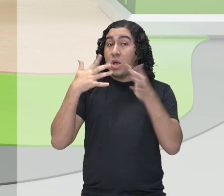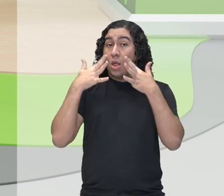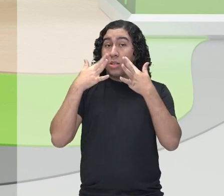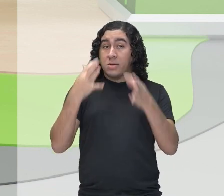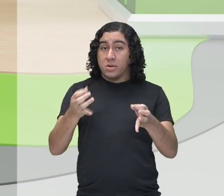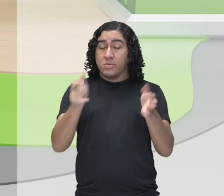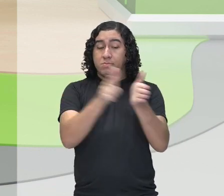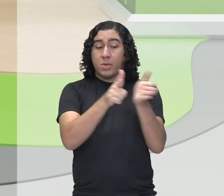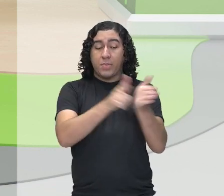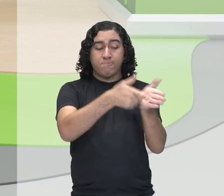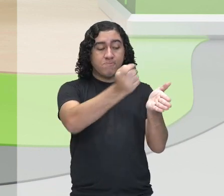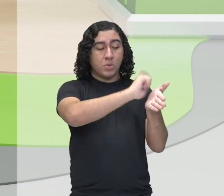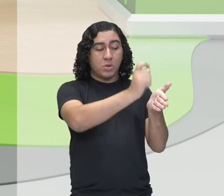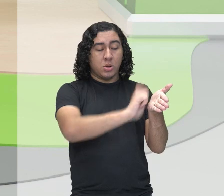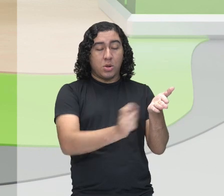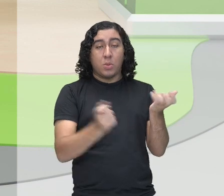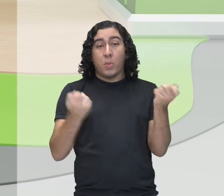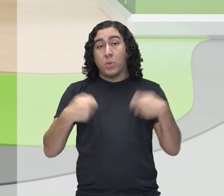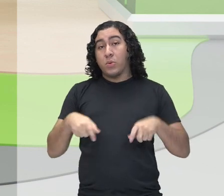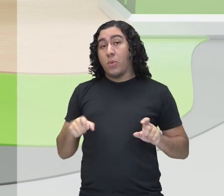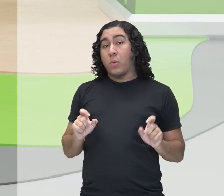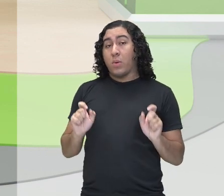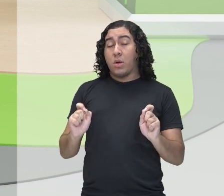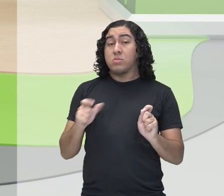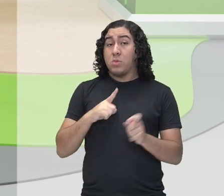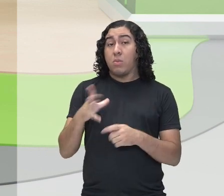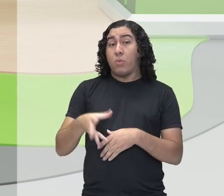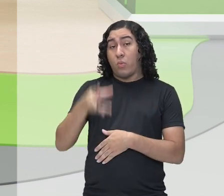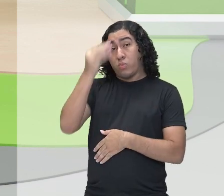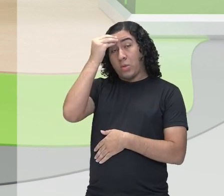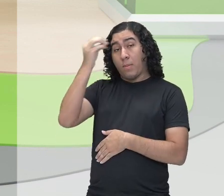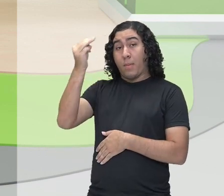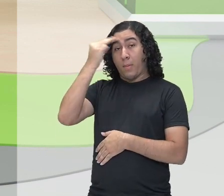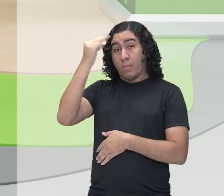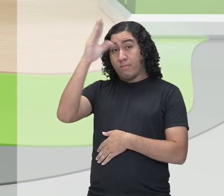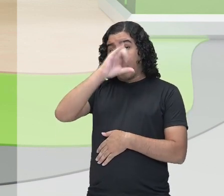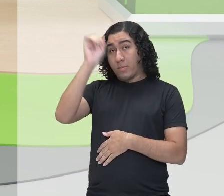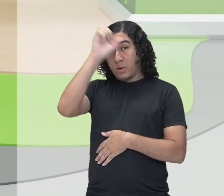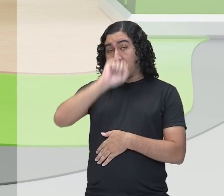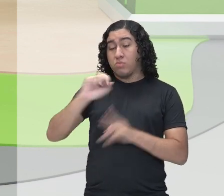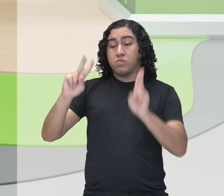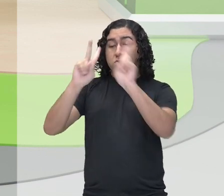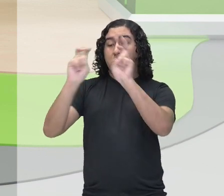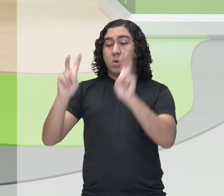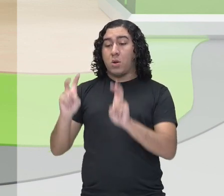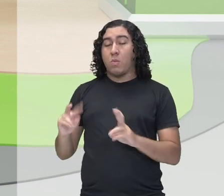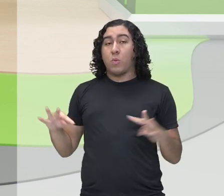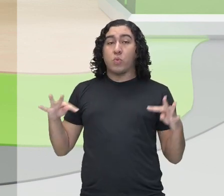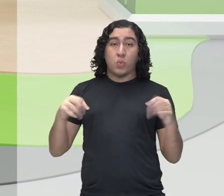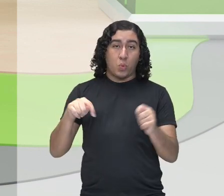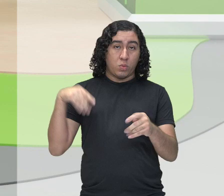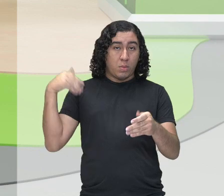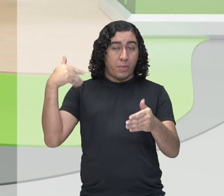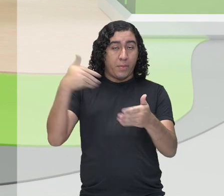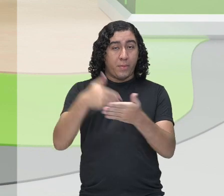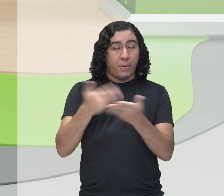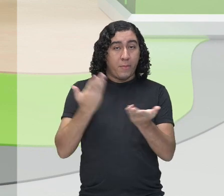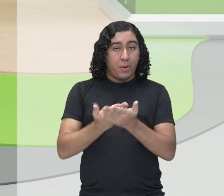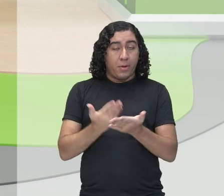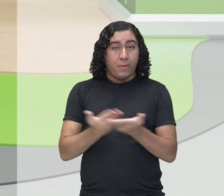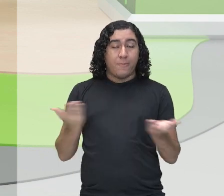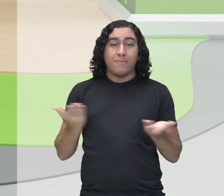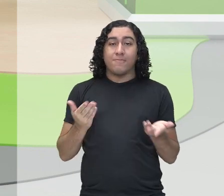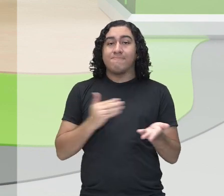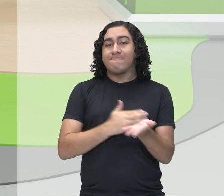no caderno para poder fixar os assuntos que nós tratamos aí durante as nossas aulas, tá? Então